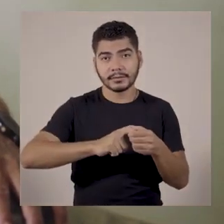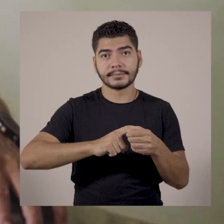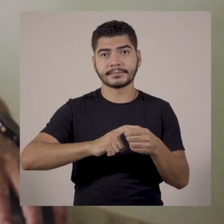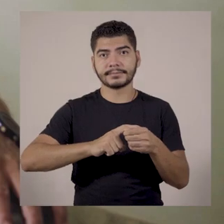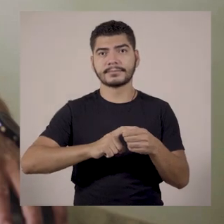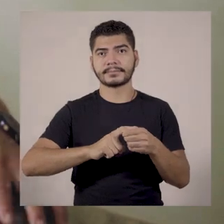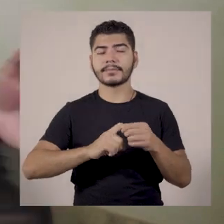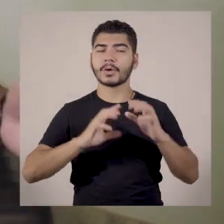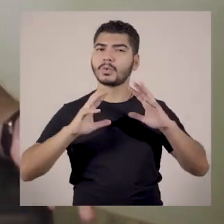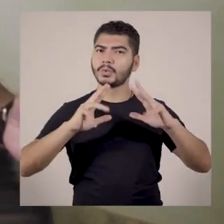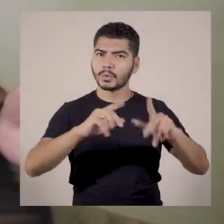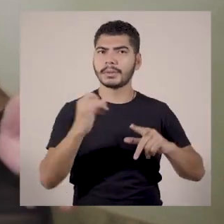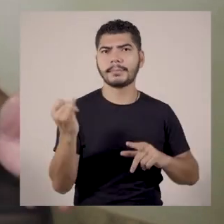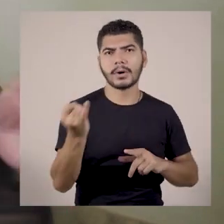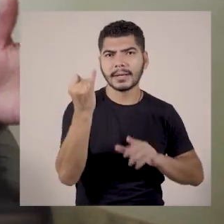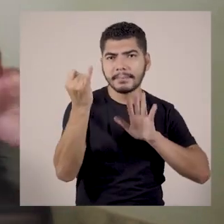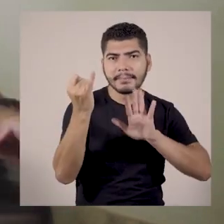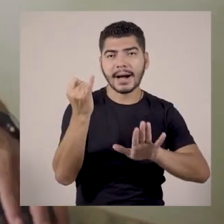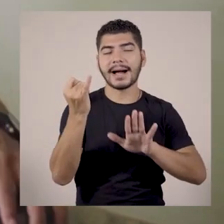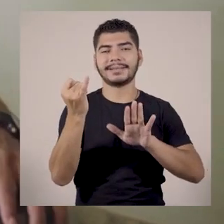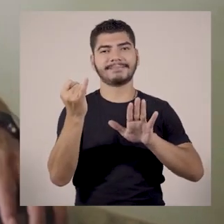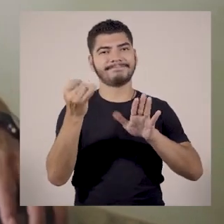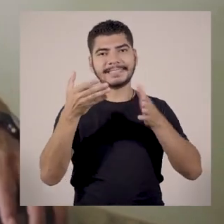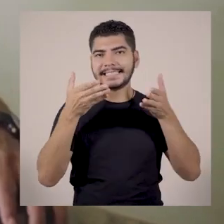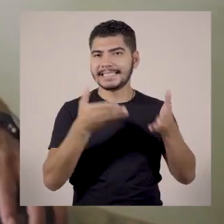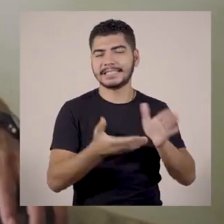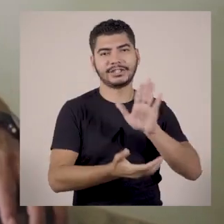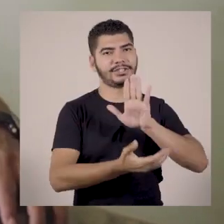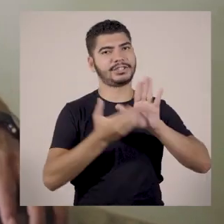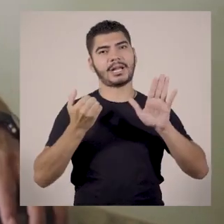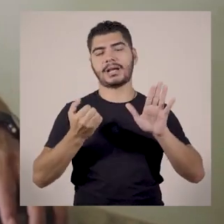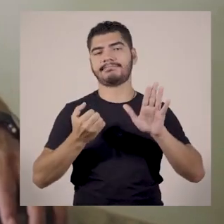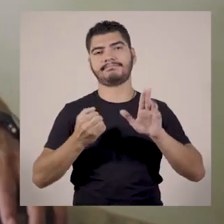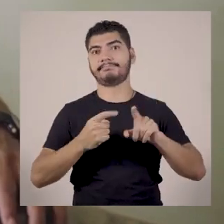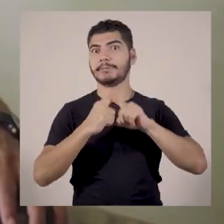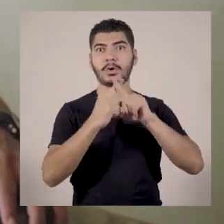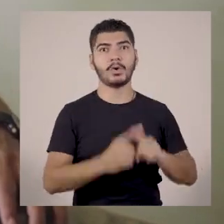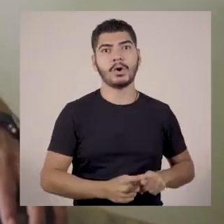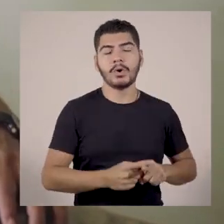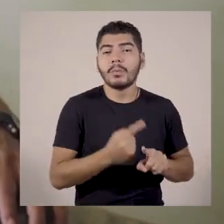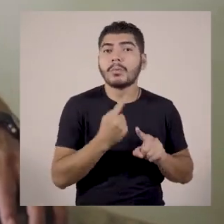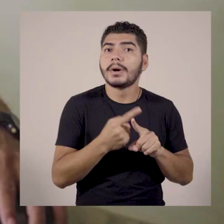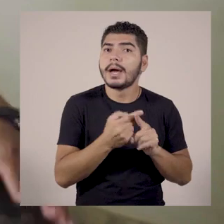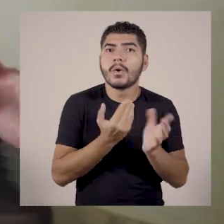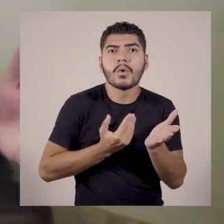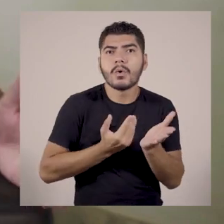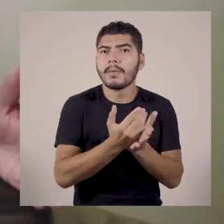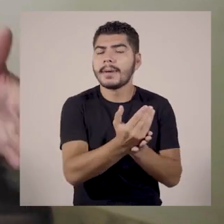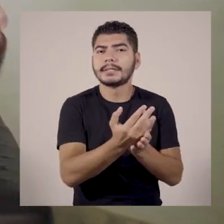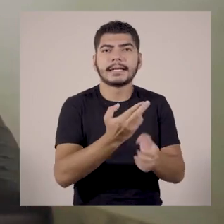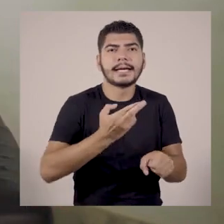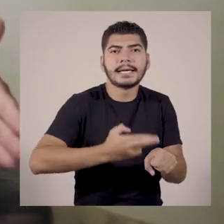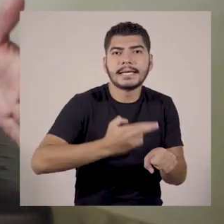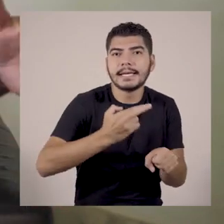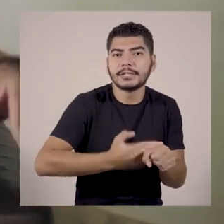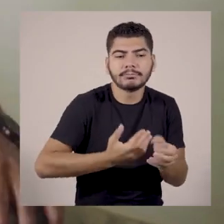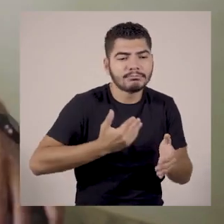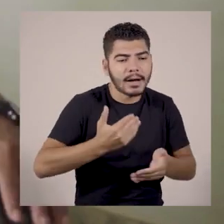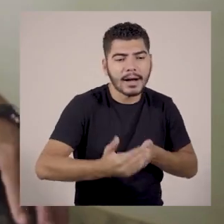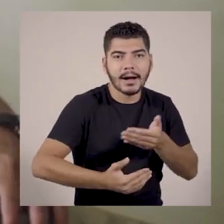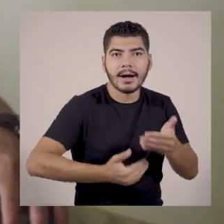isso. Tudo é importante na escola, mas isso não pode tirar jamais. E foi o começo, foi o ritmo que